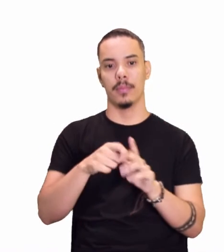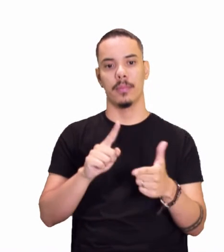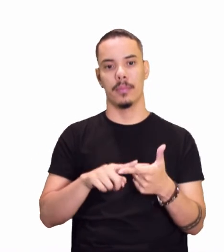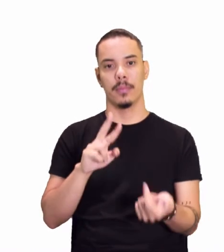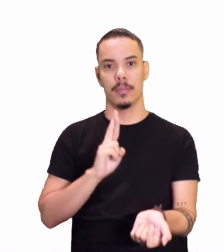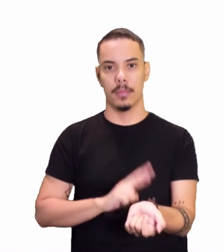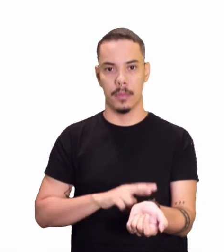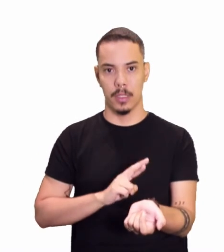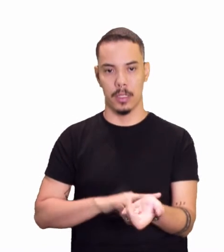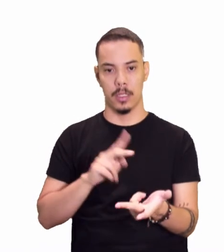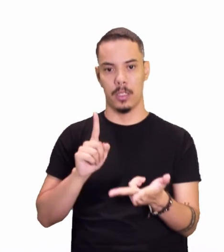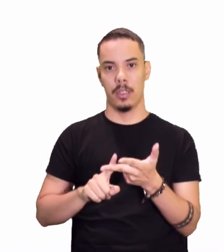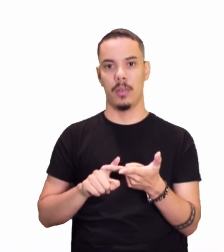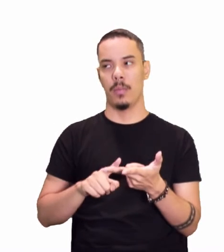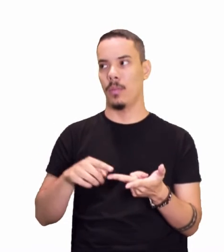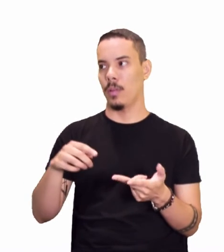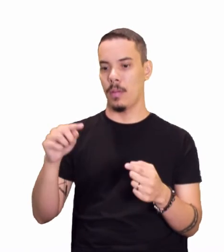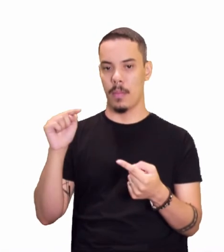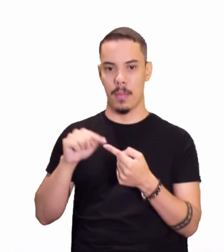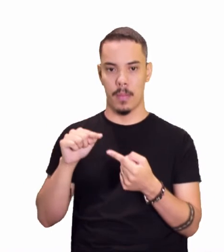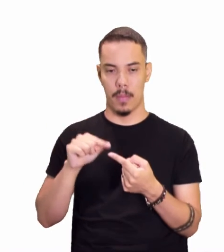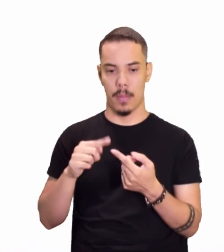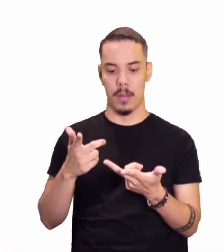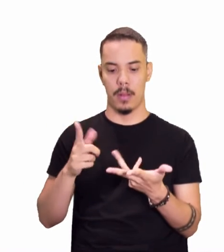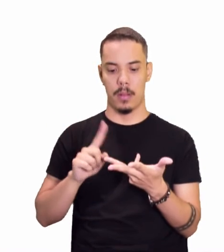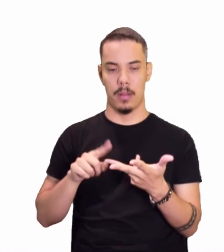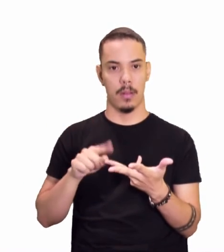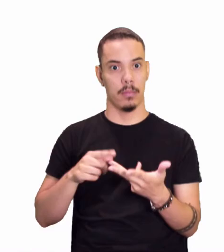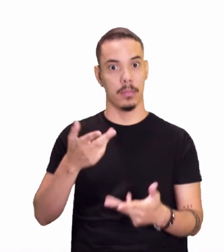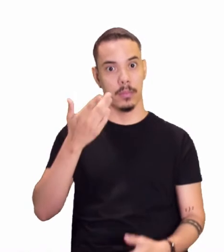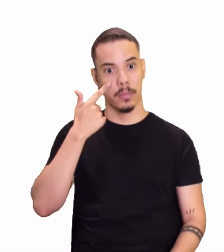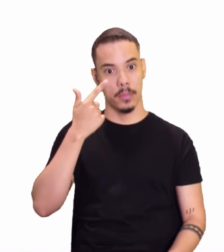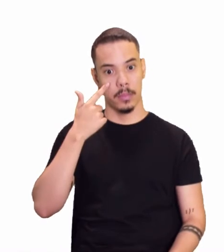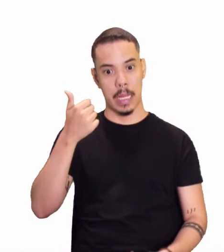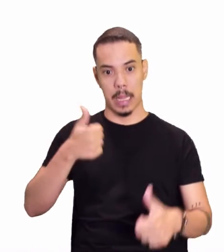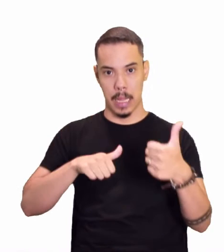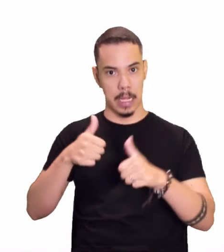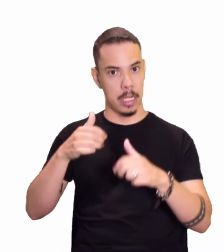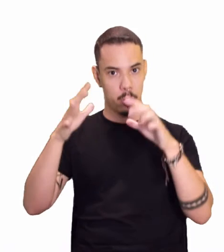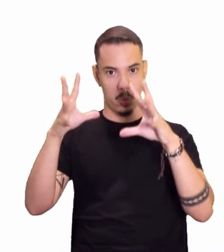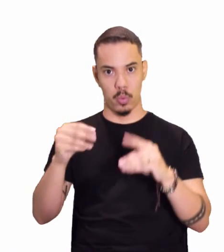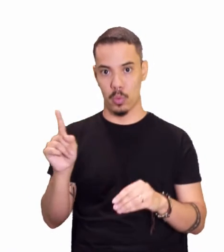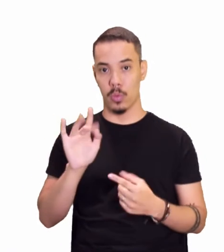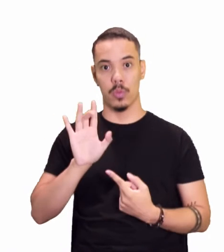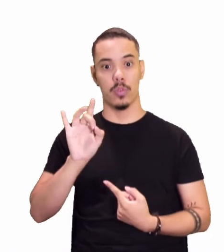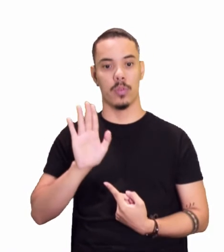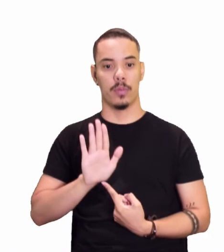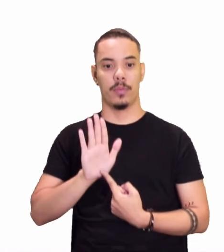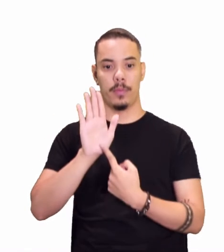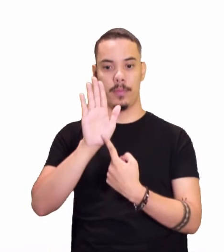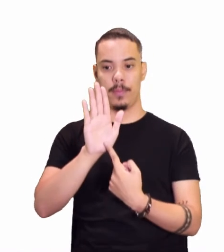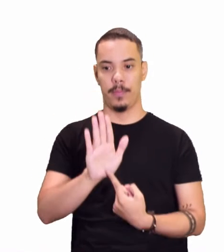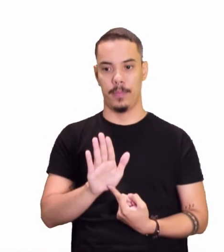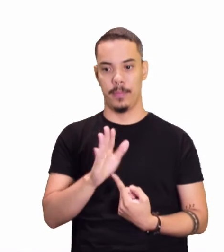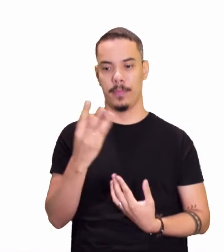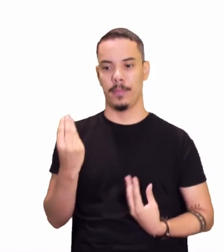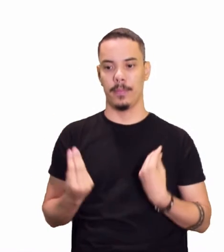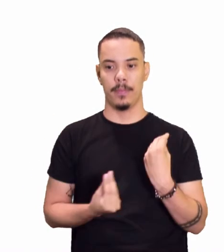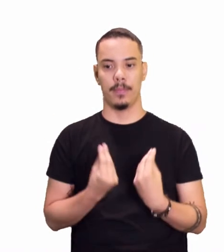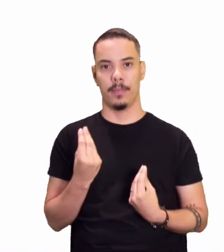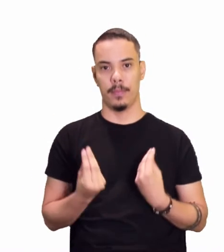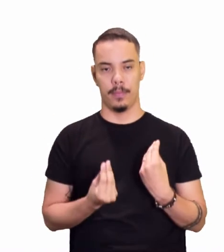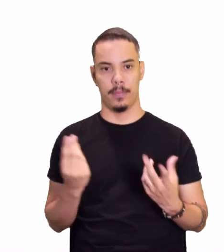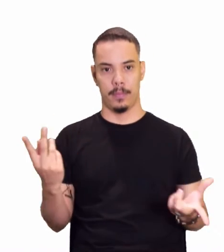a métrica, certo? Não vamos analisar exatamente a métrica, estamos apresentando como